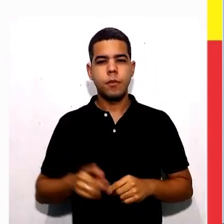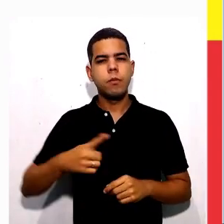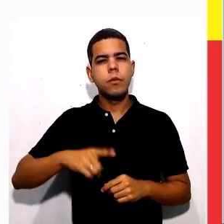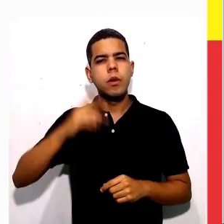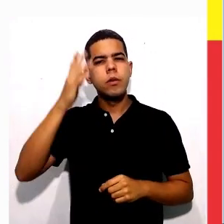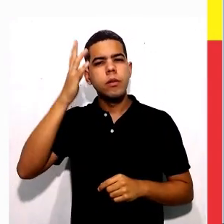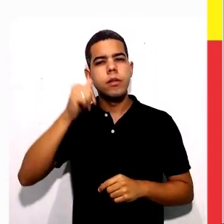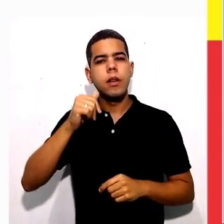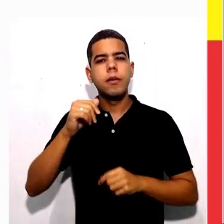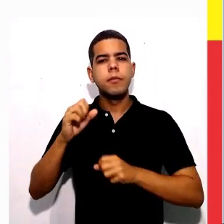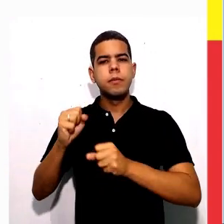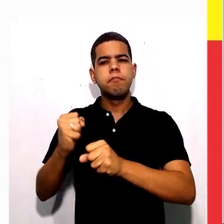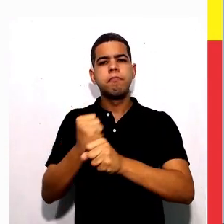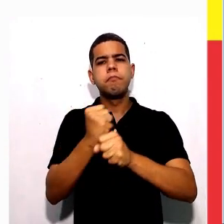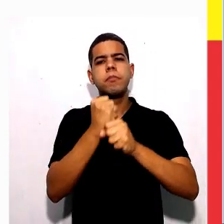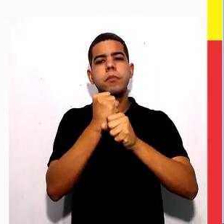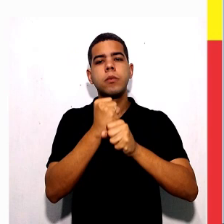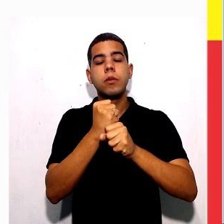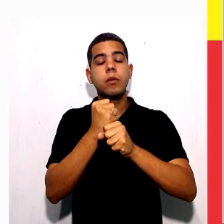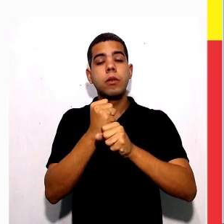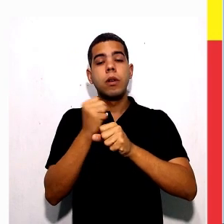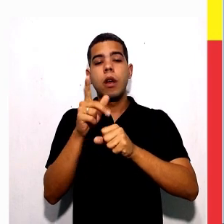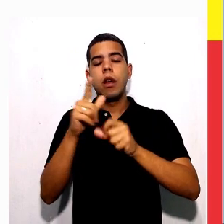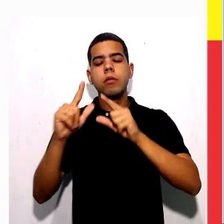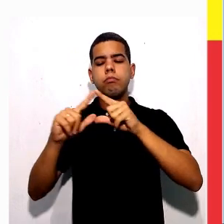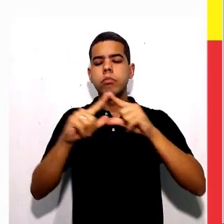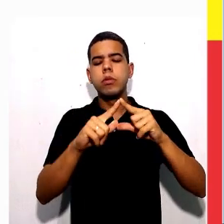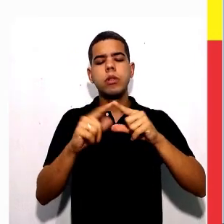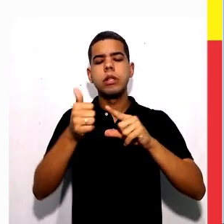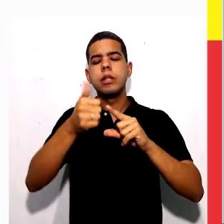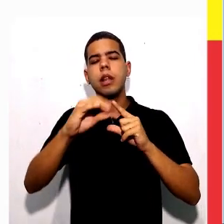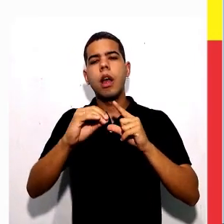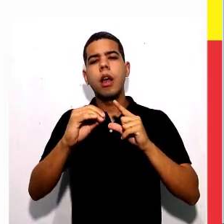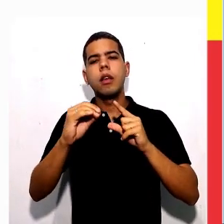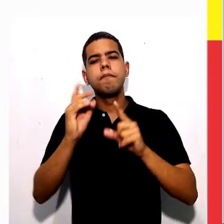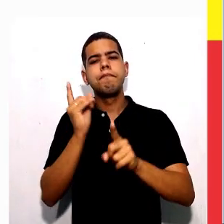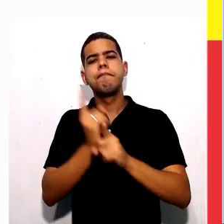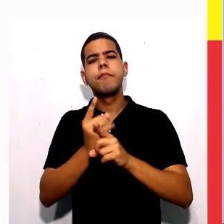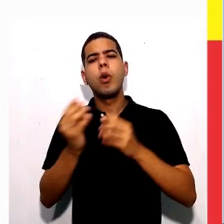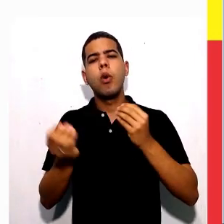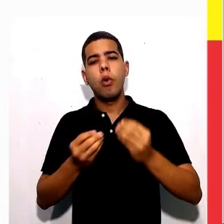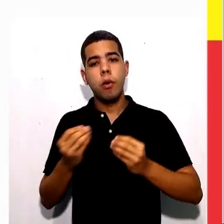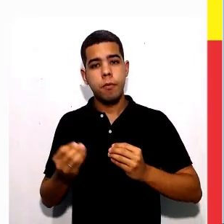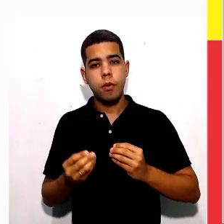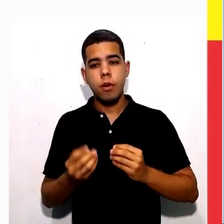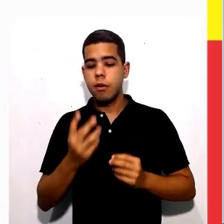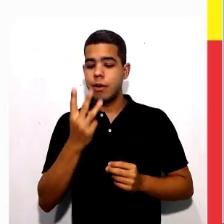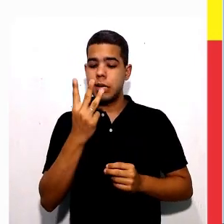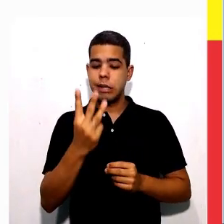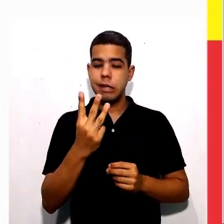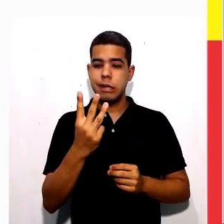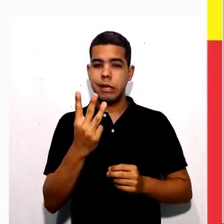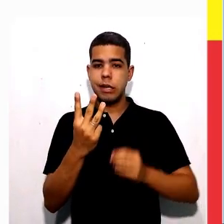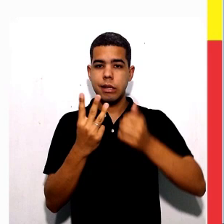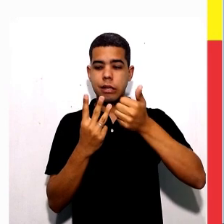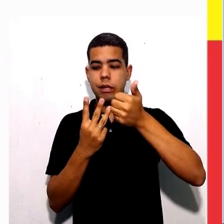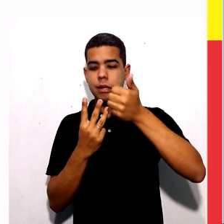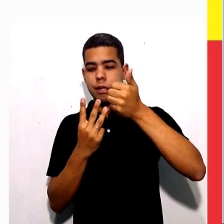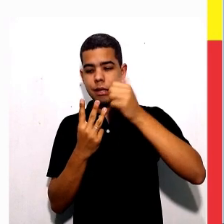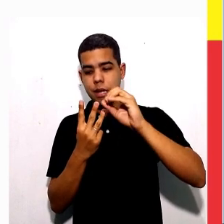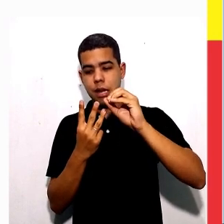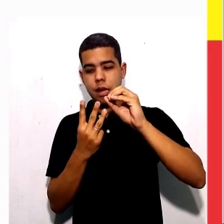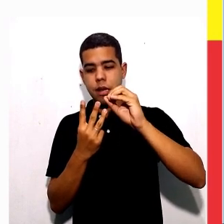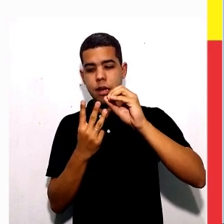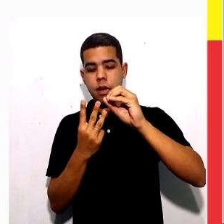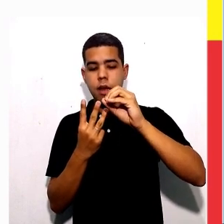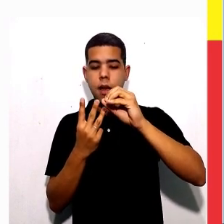para saber o triângulo 10, como é que vai ser? 3 elevado a 10 menos 1